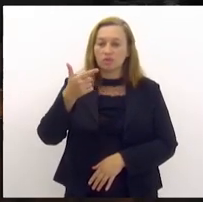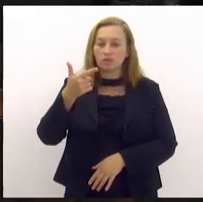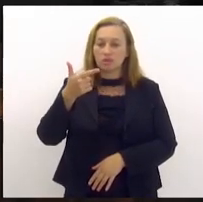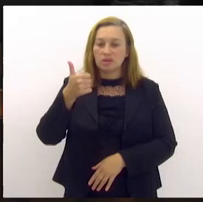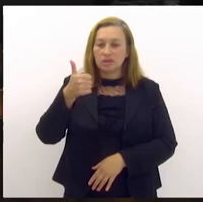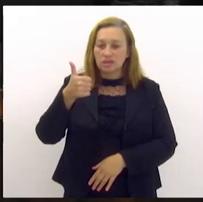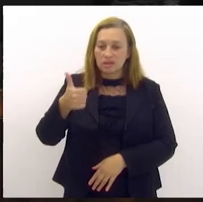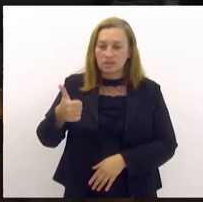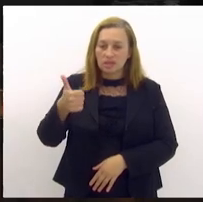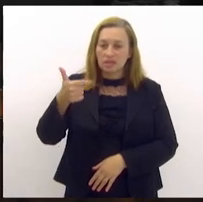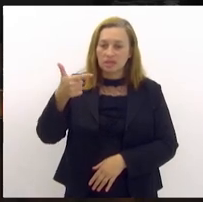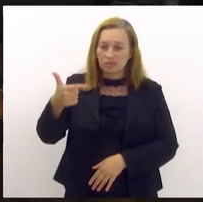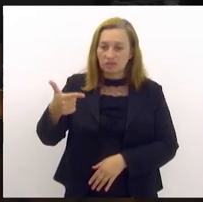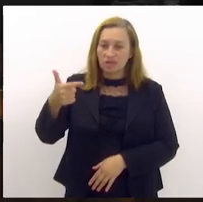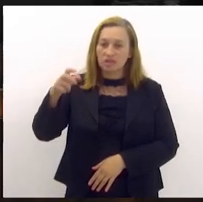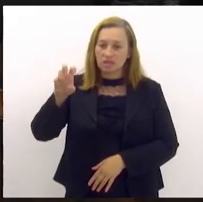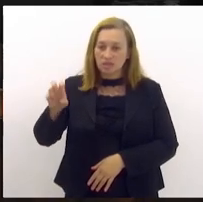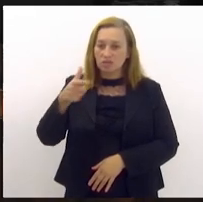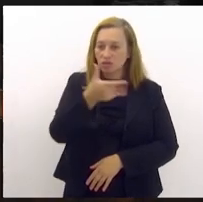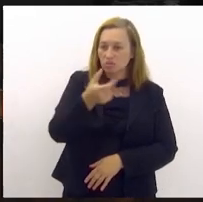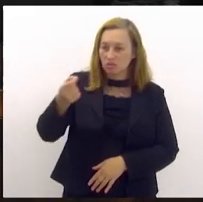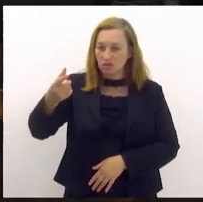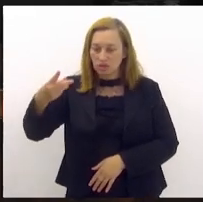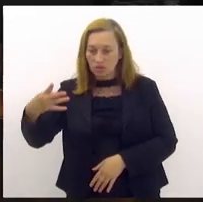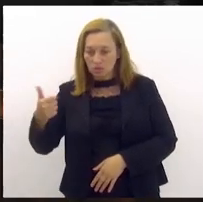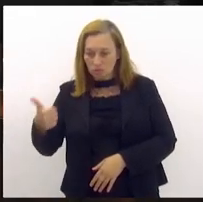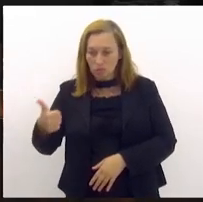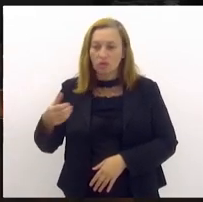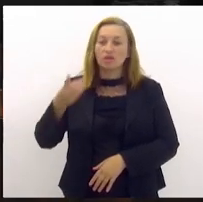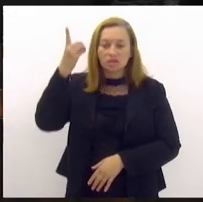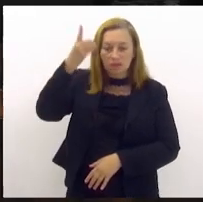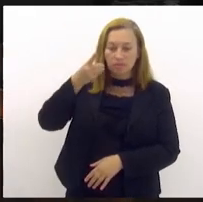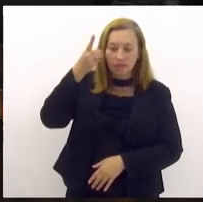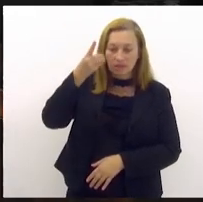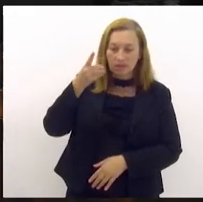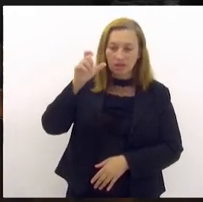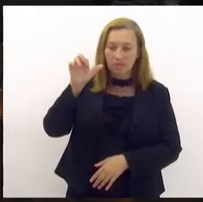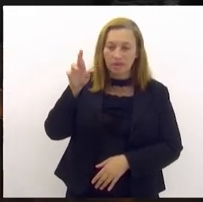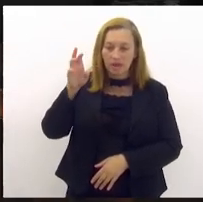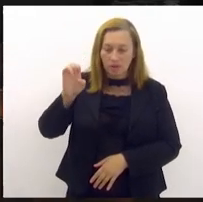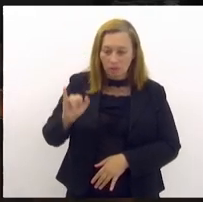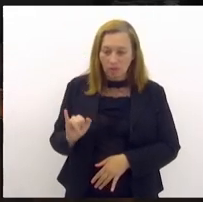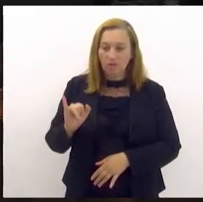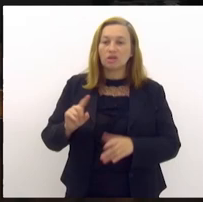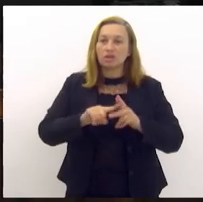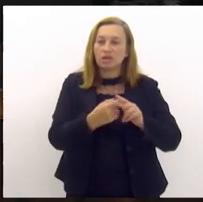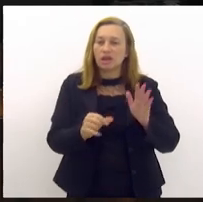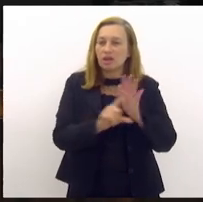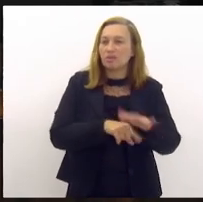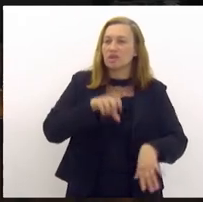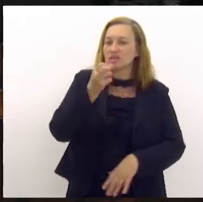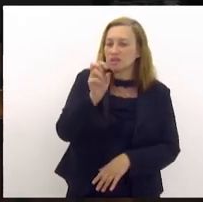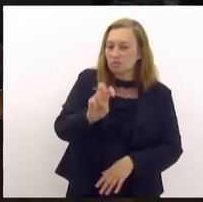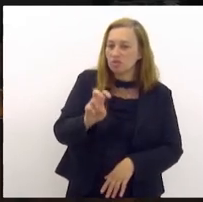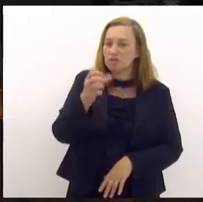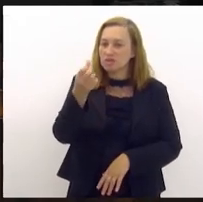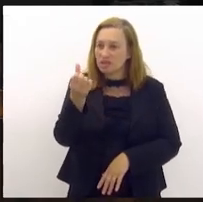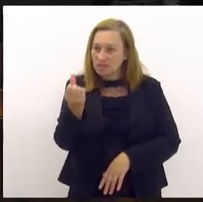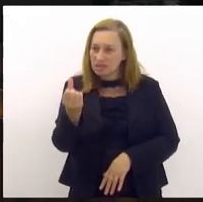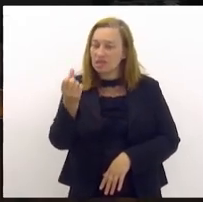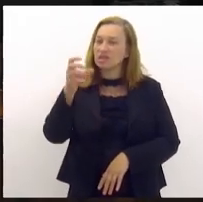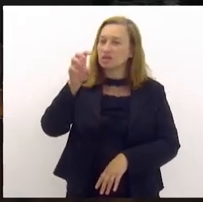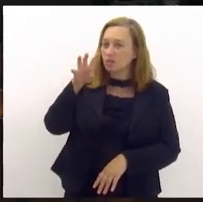4.125 de 2021. De autoria do deputado Daniel Libreron, que altera o anexo da Lei 5.645, de 6 de janeiro